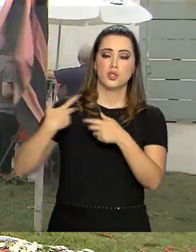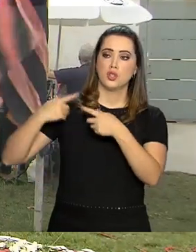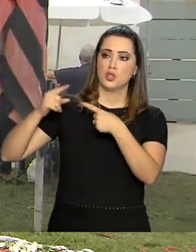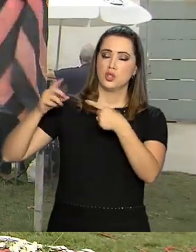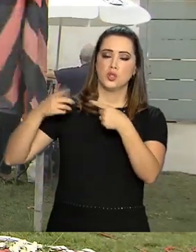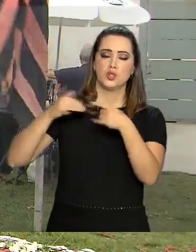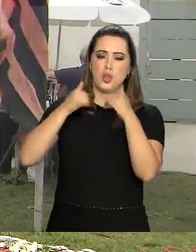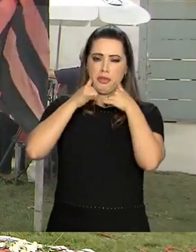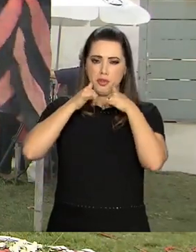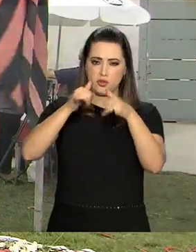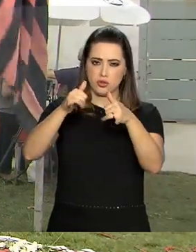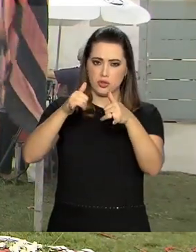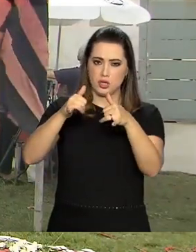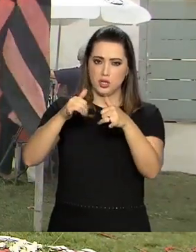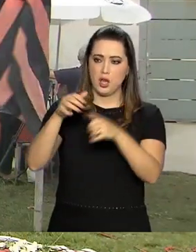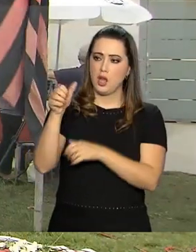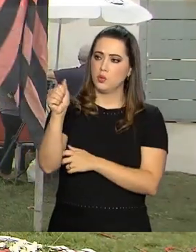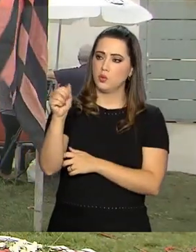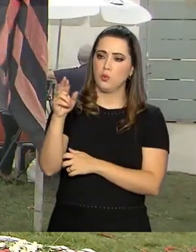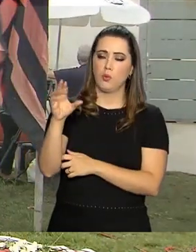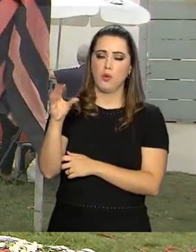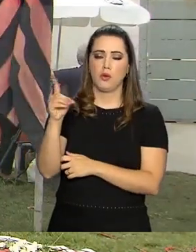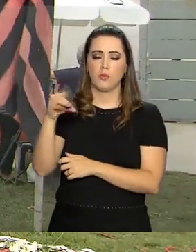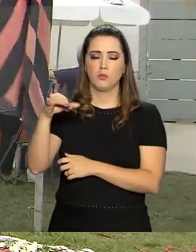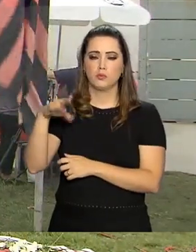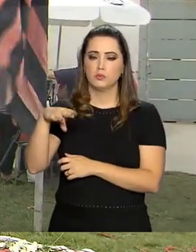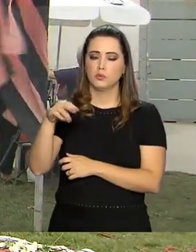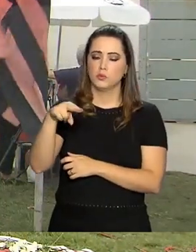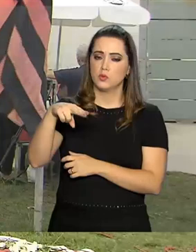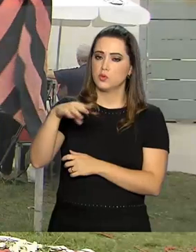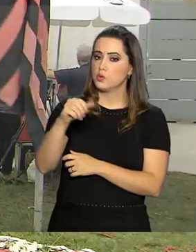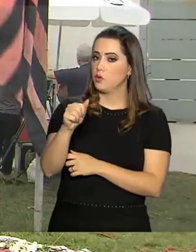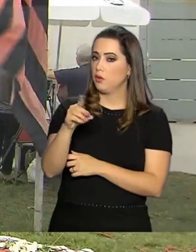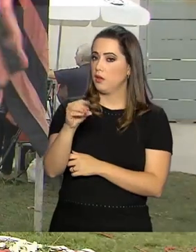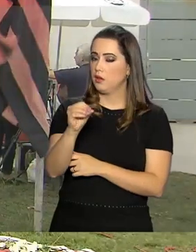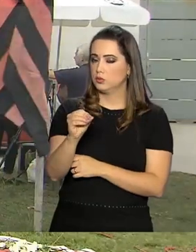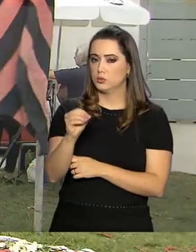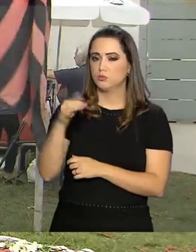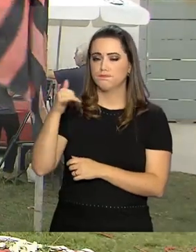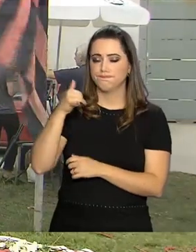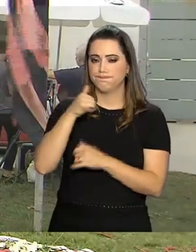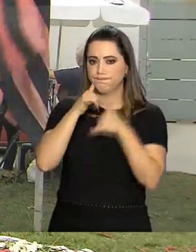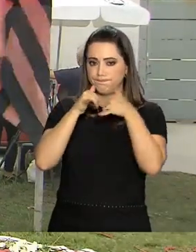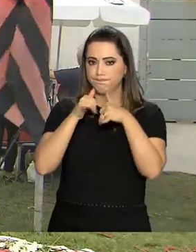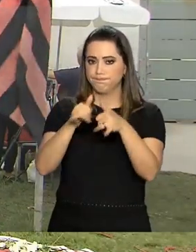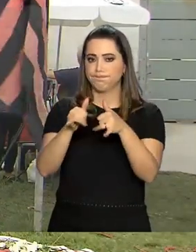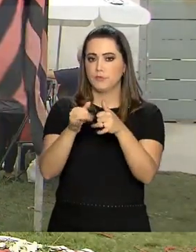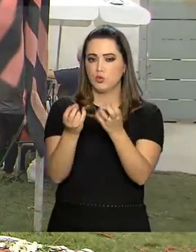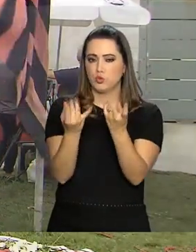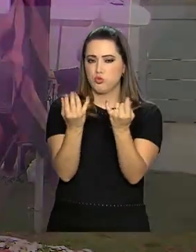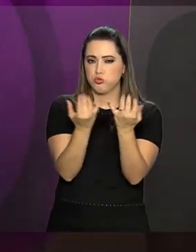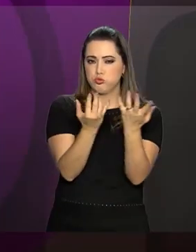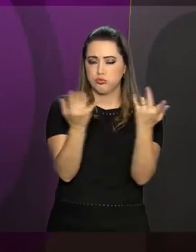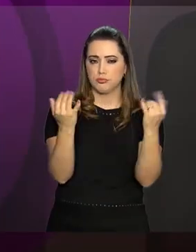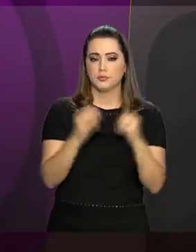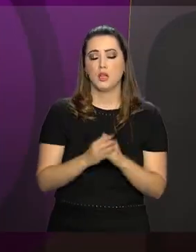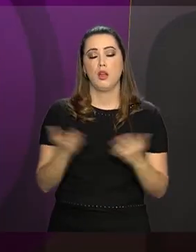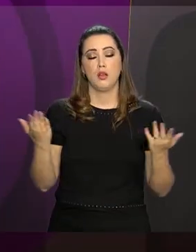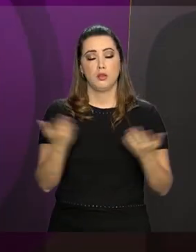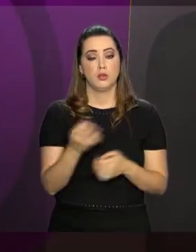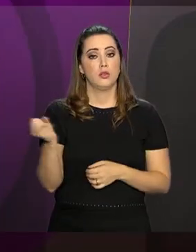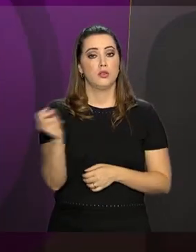aparelho de ar-condicionado. Agora vamos a São Paulo, onde está o repórter Ricardo Ferraz, que tem notícias sobre o presidente Jair Bolsonaro. Boa tarde,